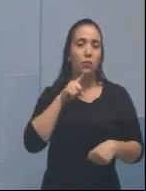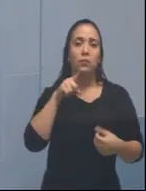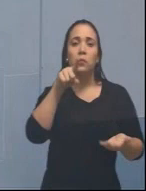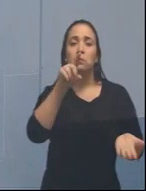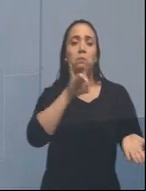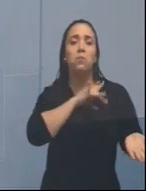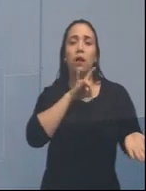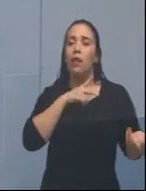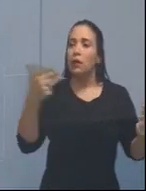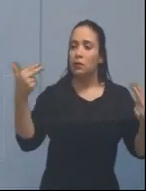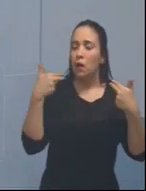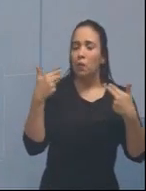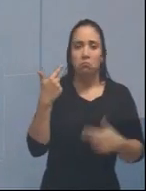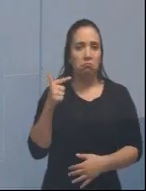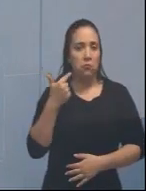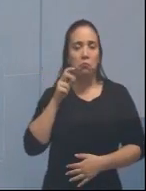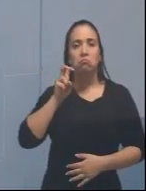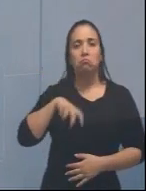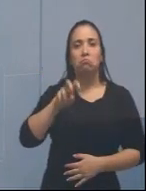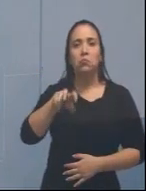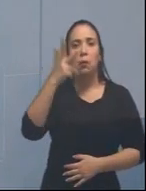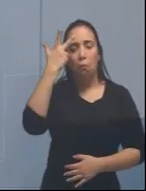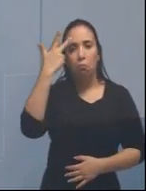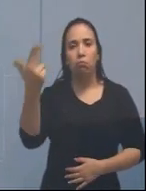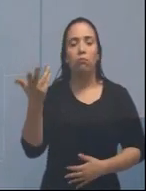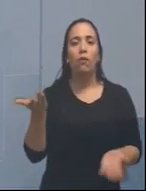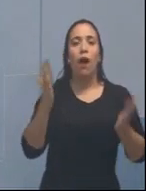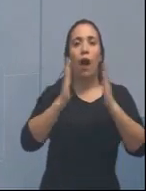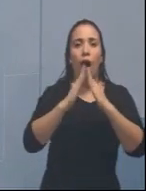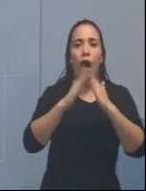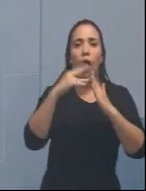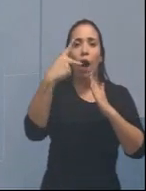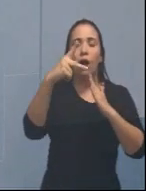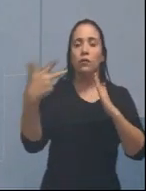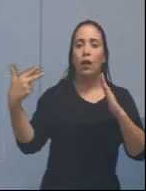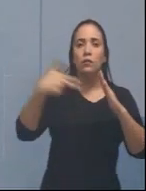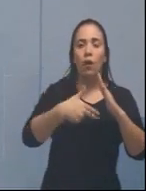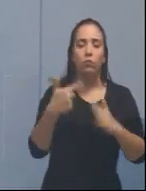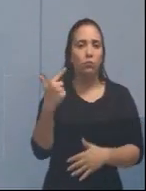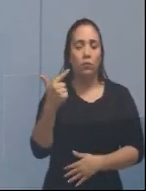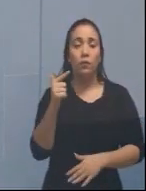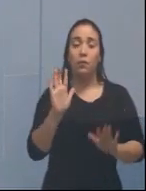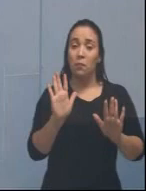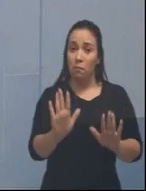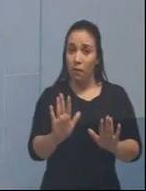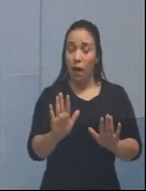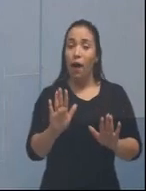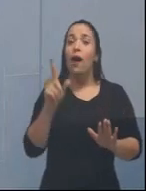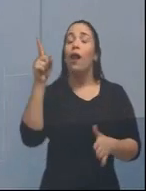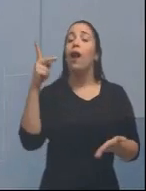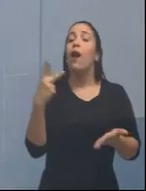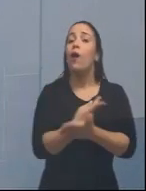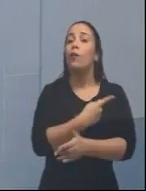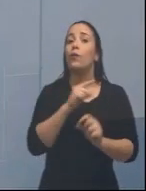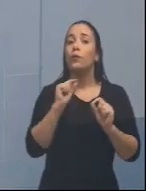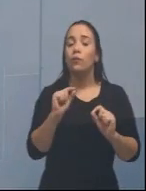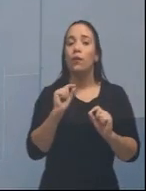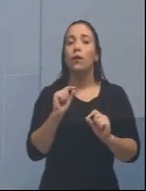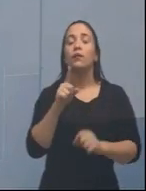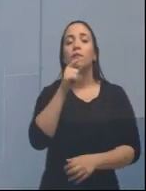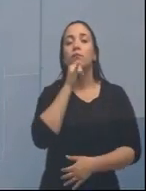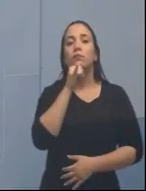assaltado, você não tem medo de invadir sua casa, mas você pega um cara que literalmente está